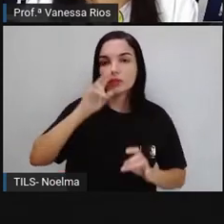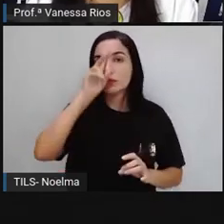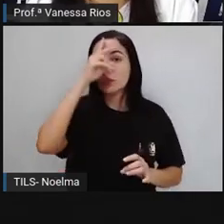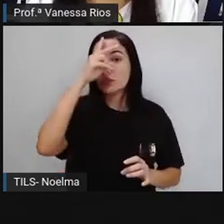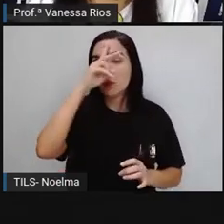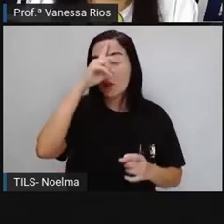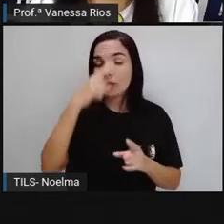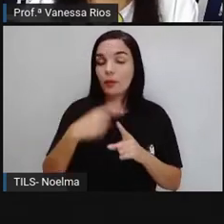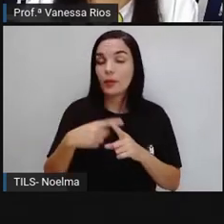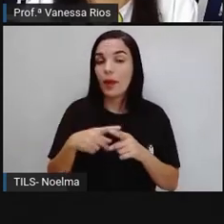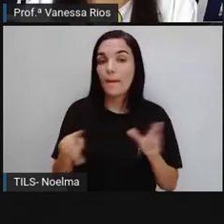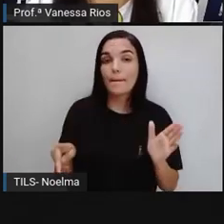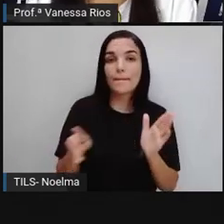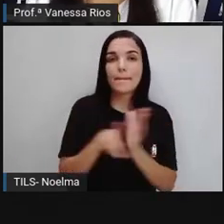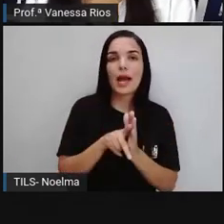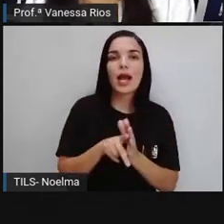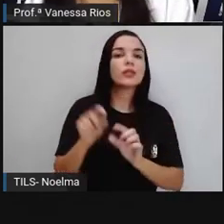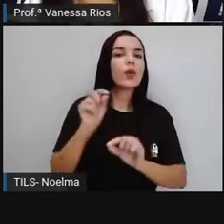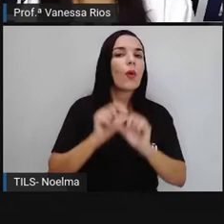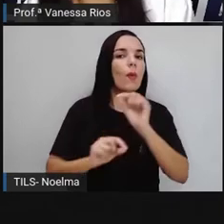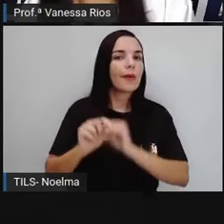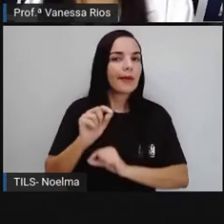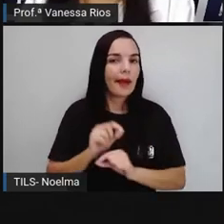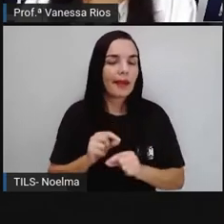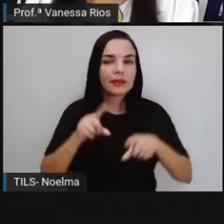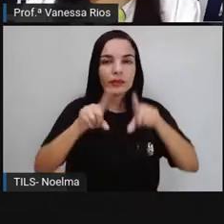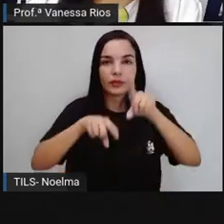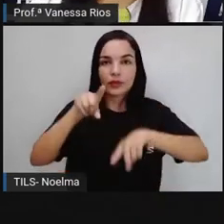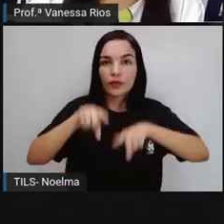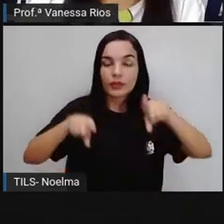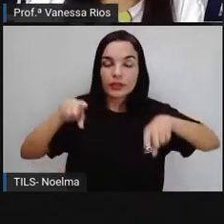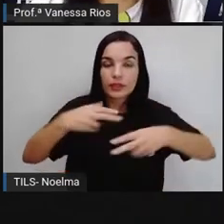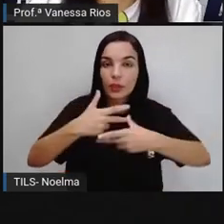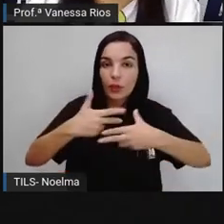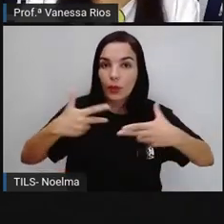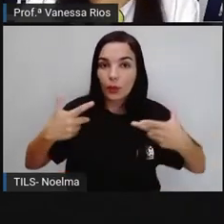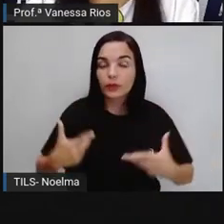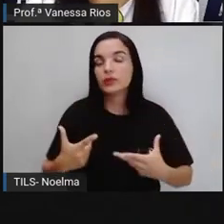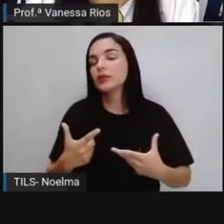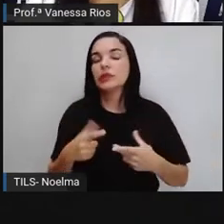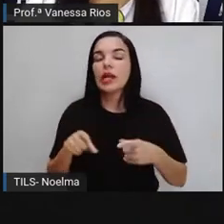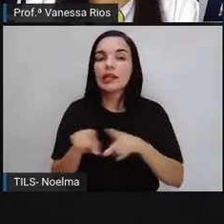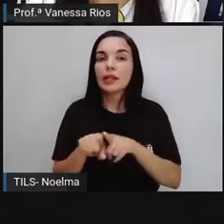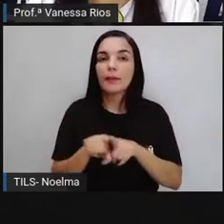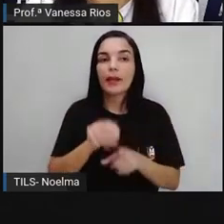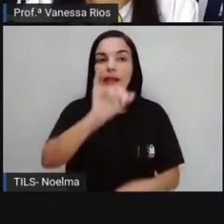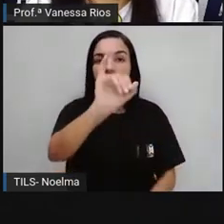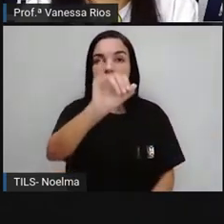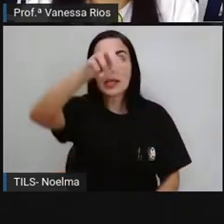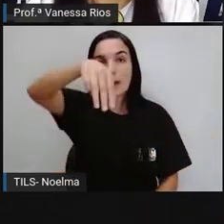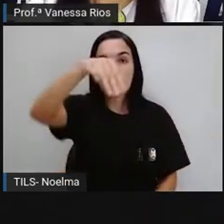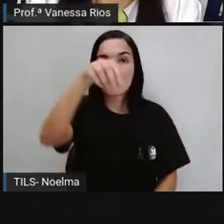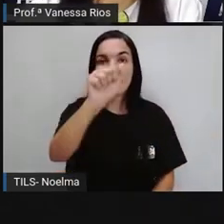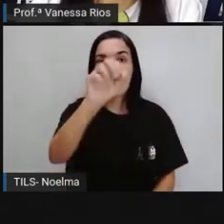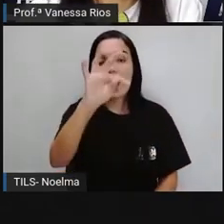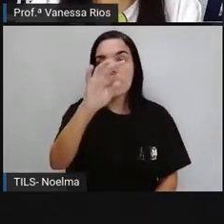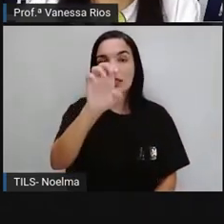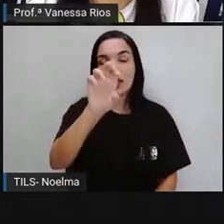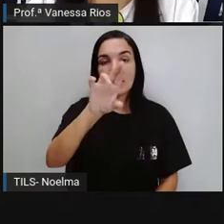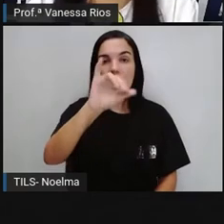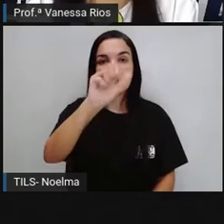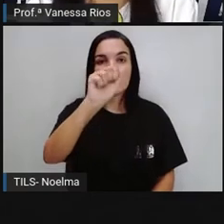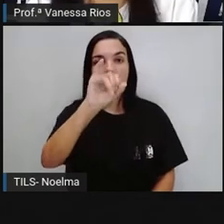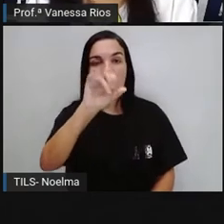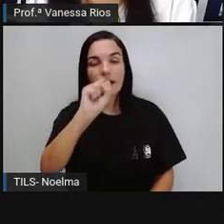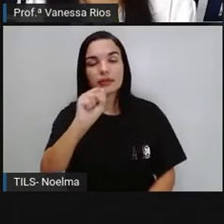dos patrimônios bens materiais e imateriais que contam a história das pessoas